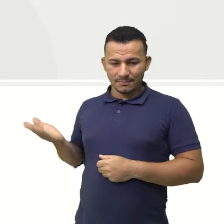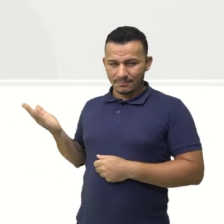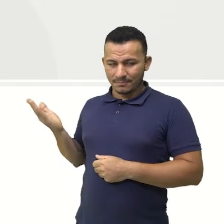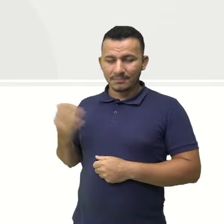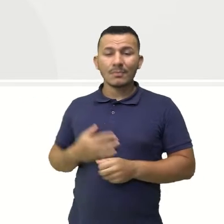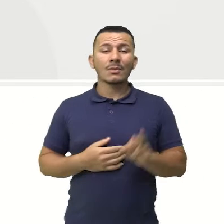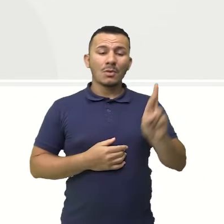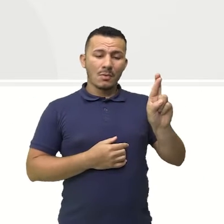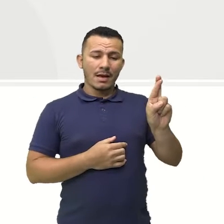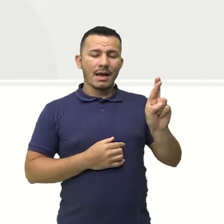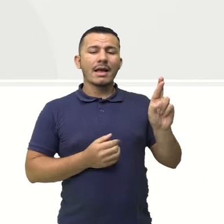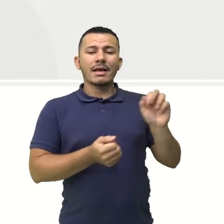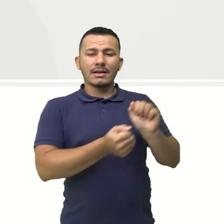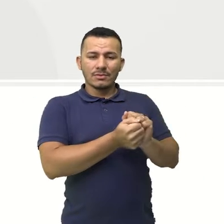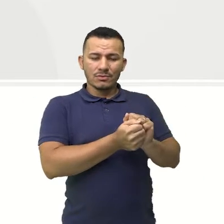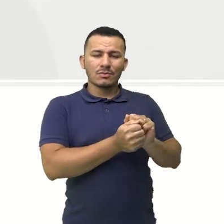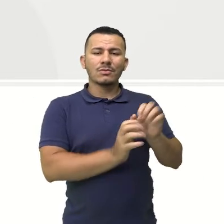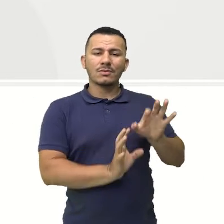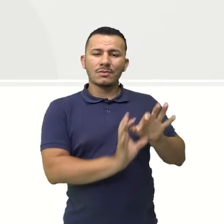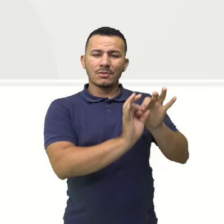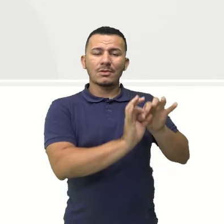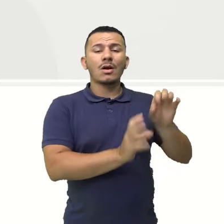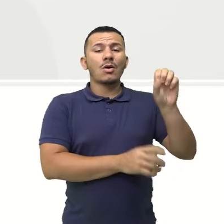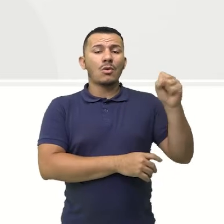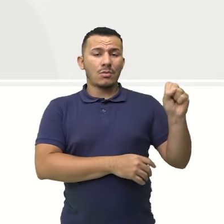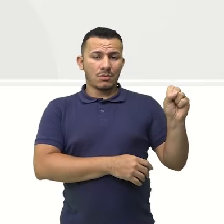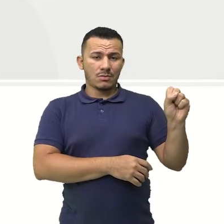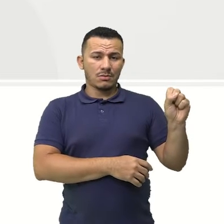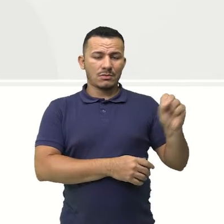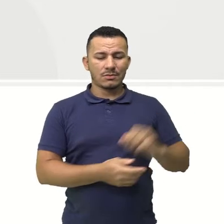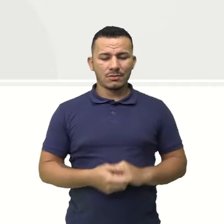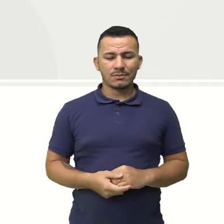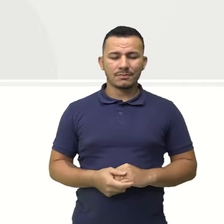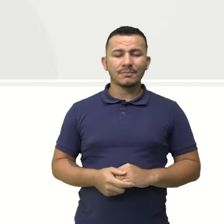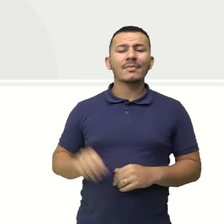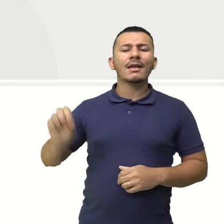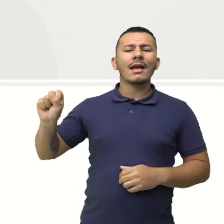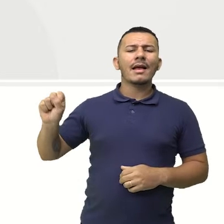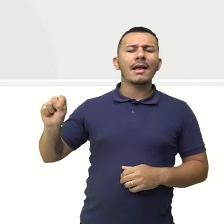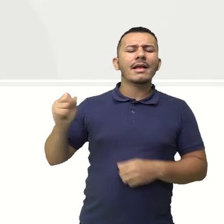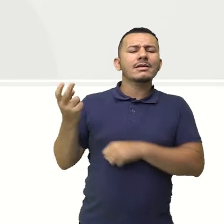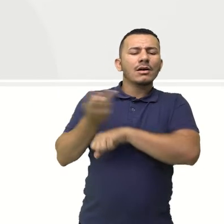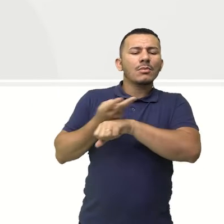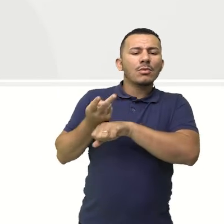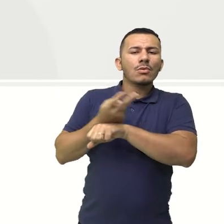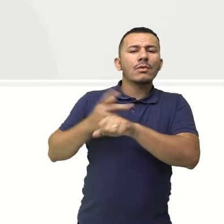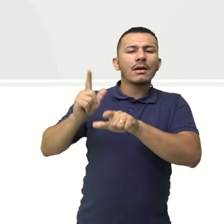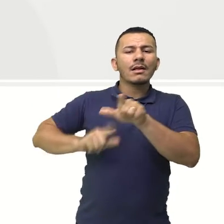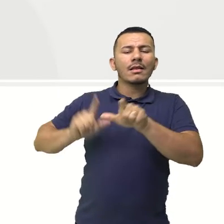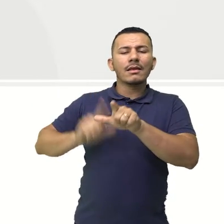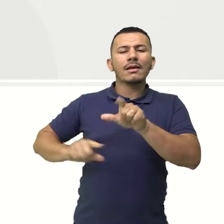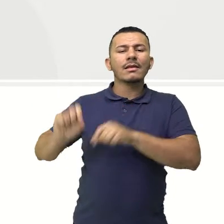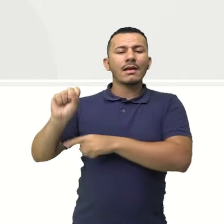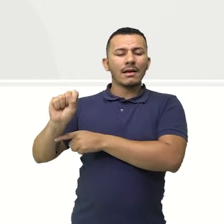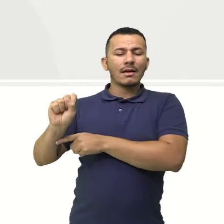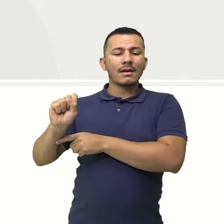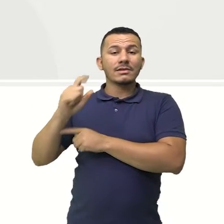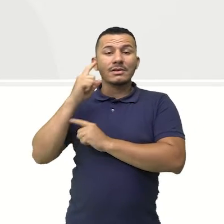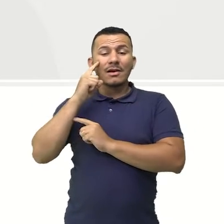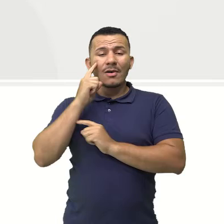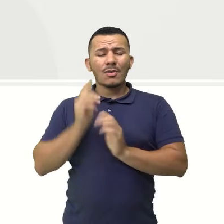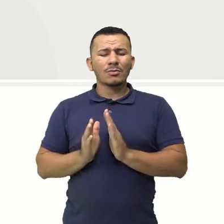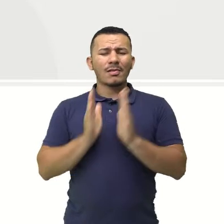R corresponde a menos 8. O ponto S está bem do ladinho